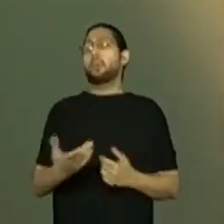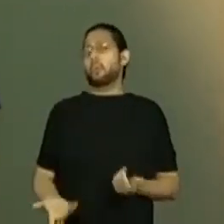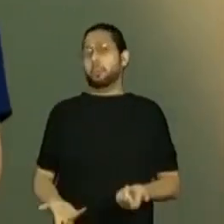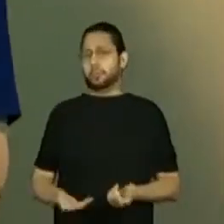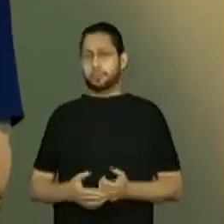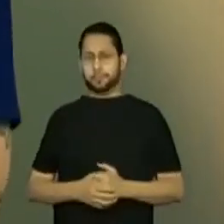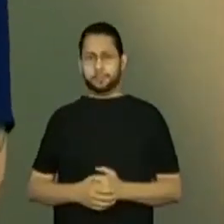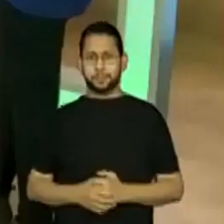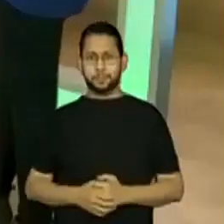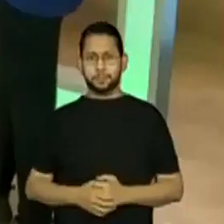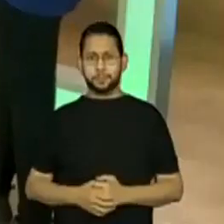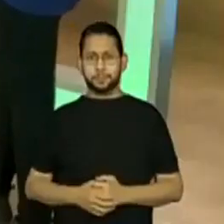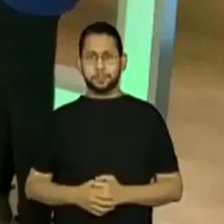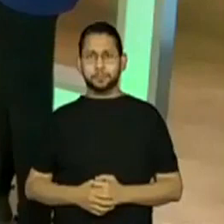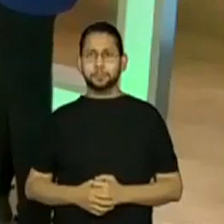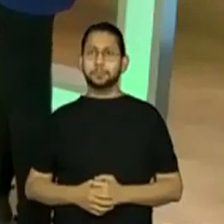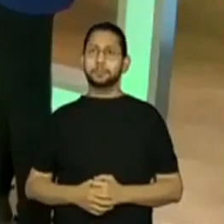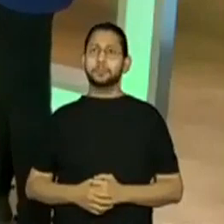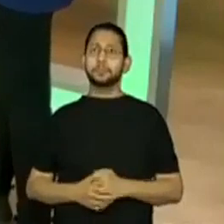certo?